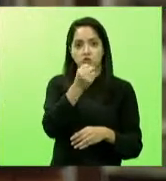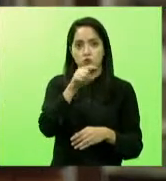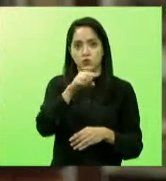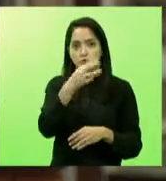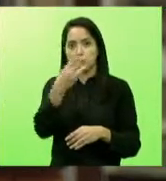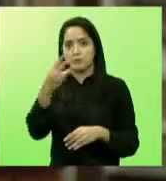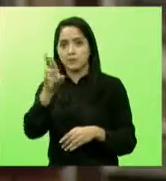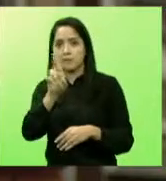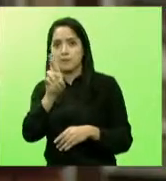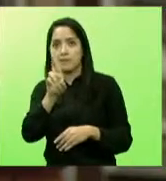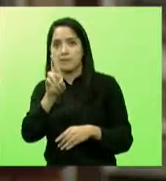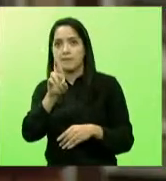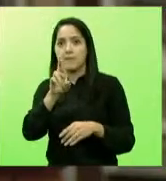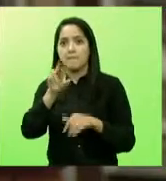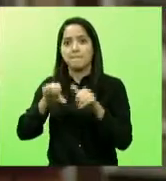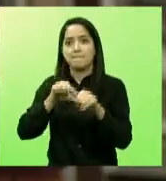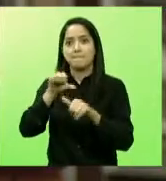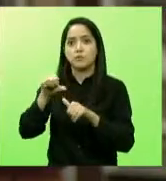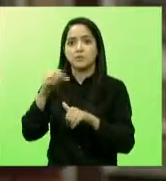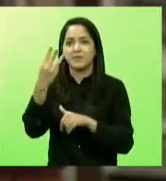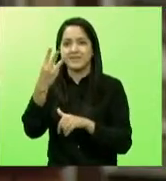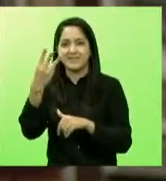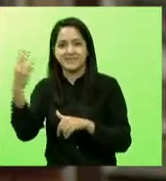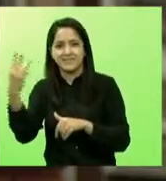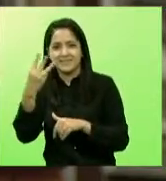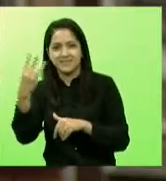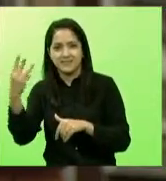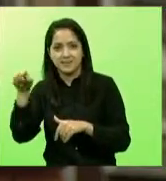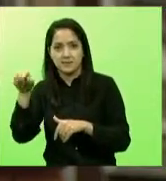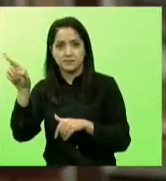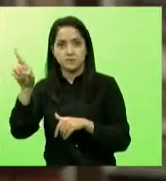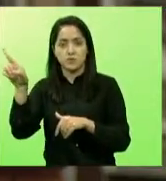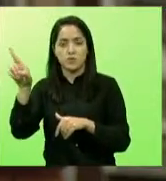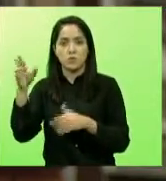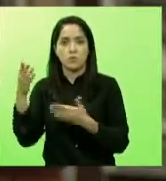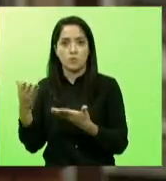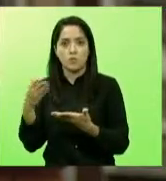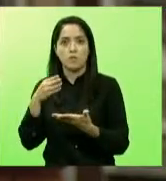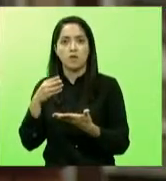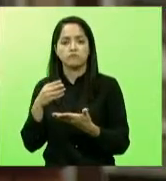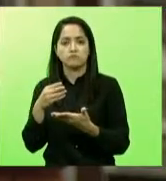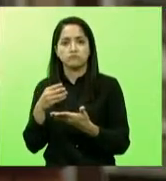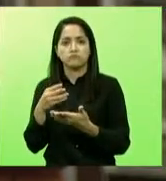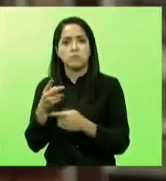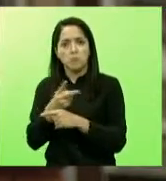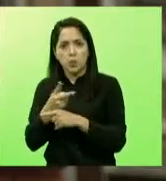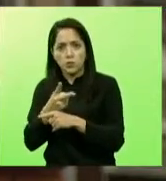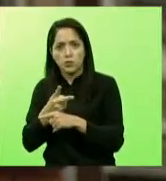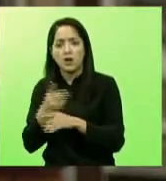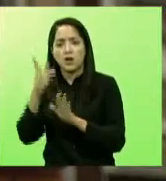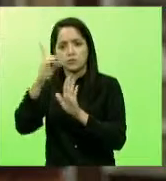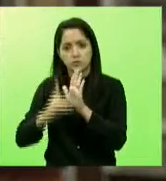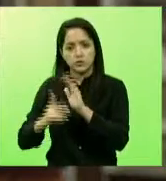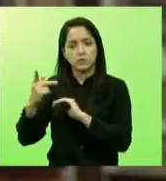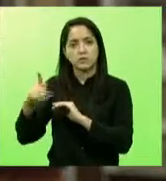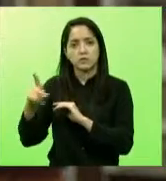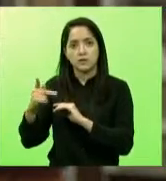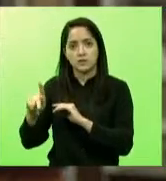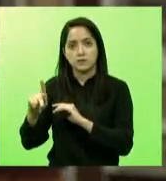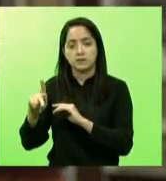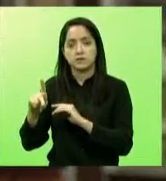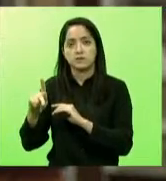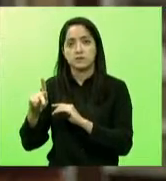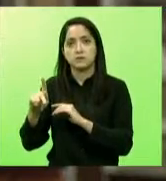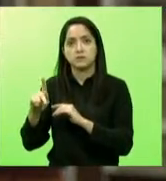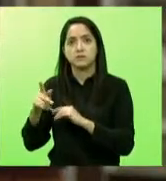28.300 e alguma coisa, 33 mil e alguma coisa. E eles correram atrás do direito deles.